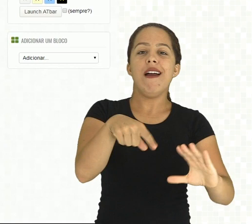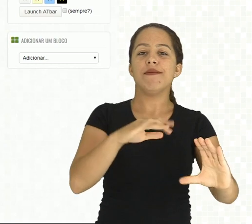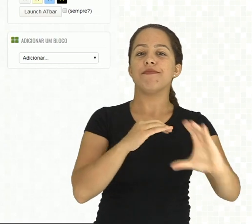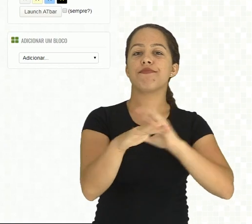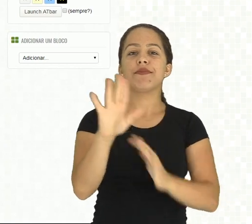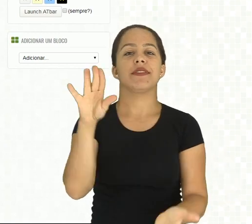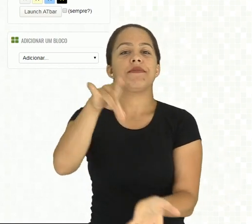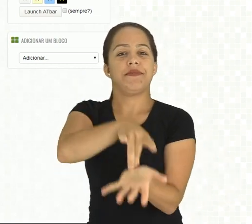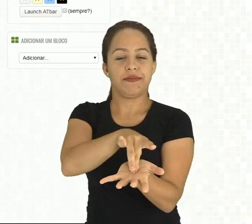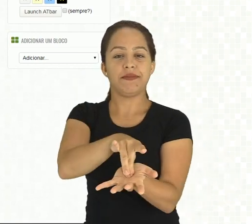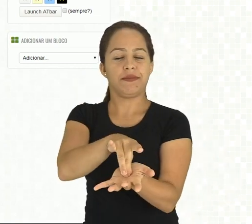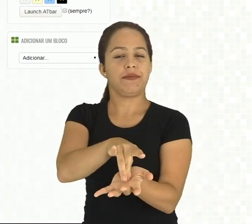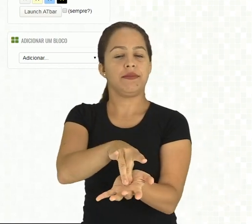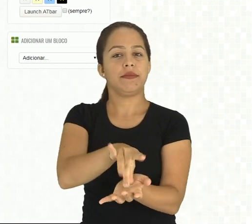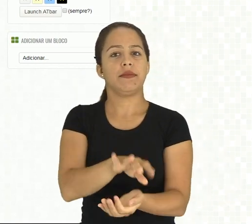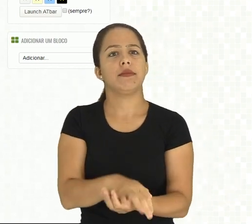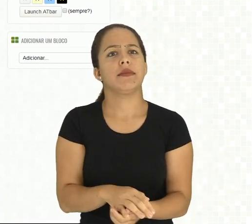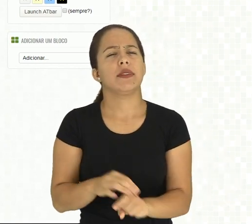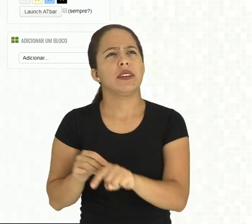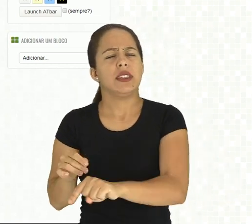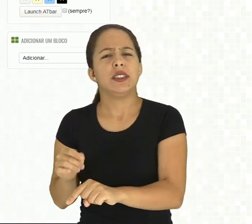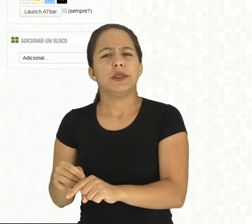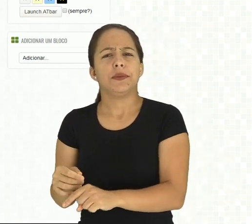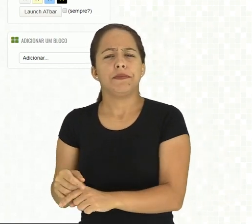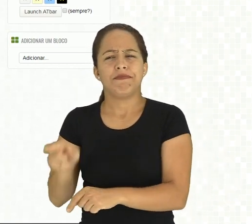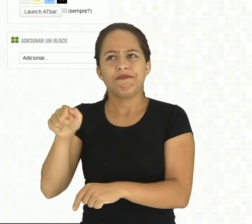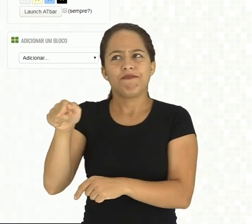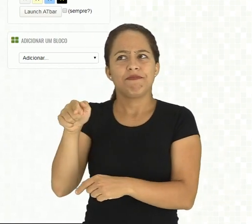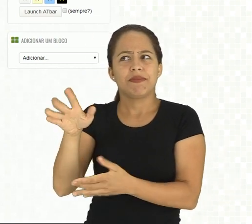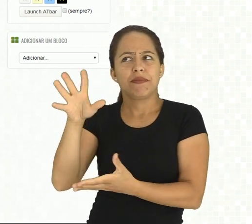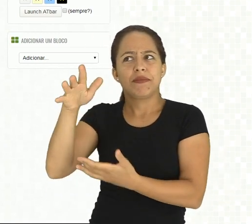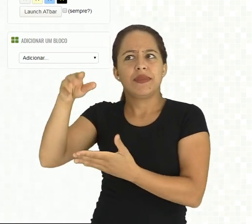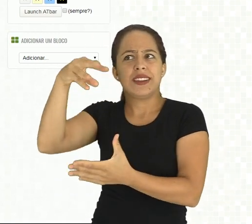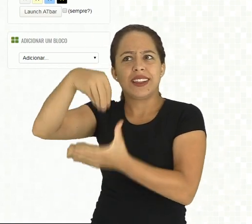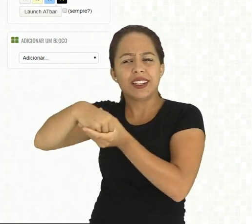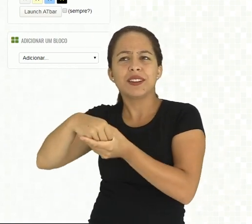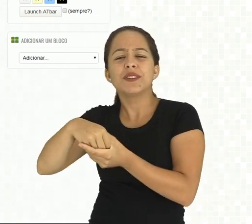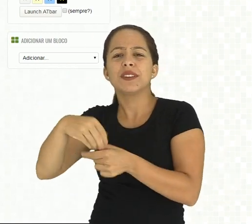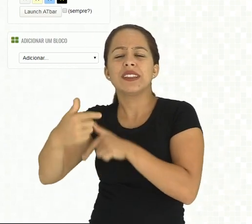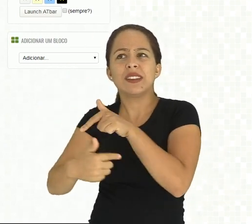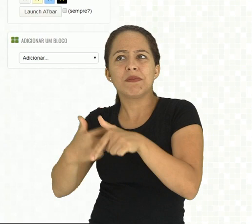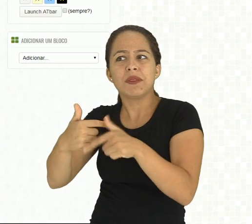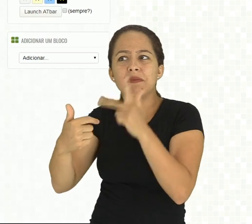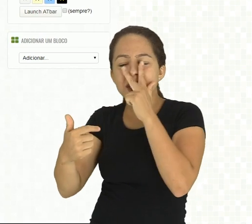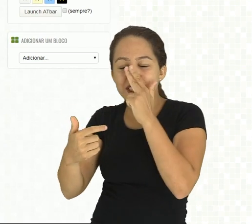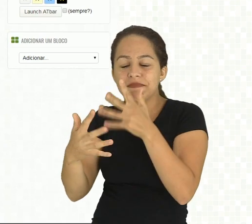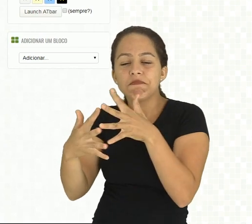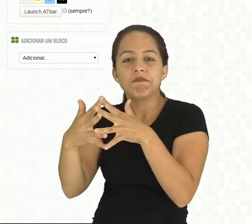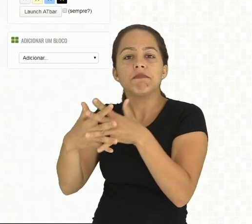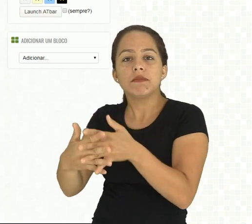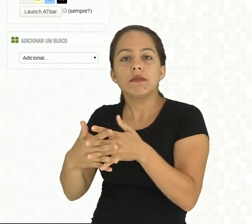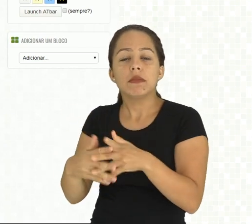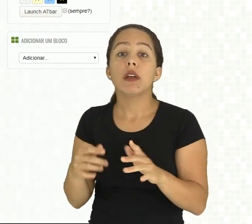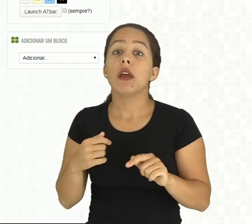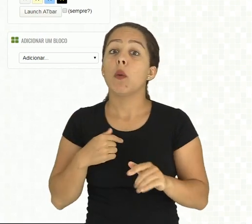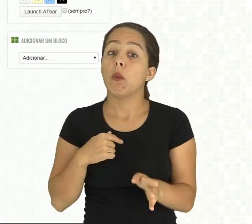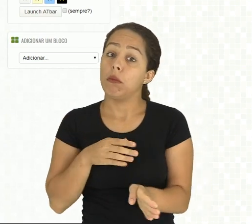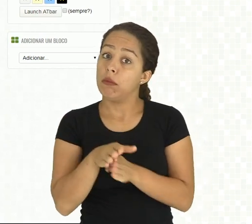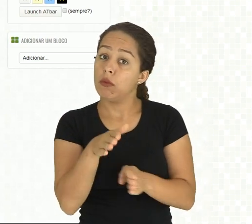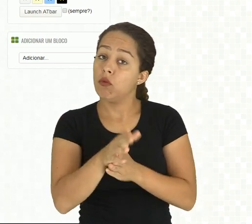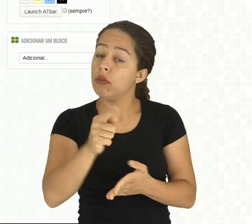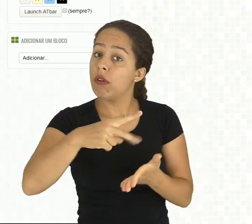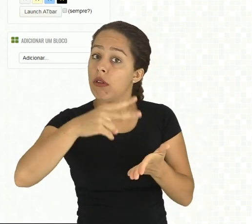essa essa funcionalidade pode ser um pouco confusa então eu sugiro que você leia entenda teste